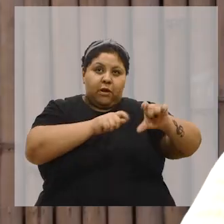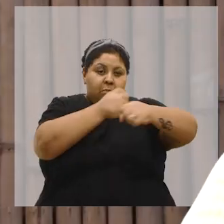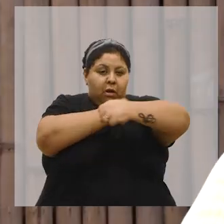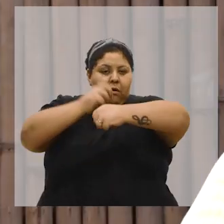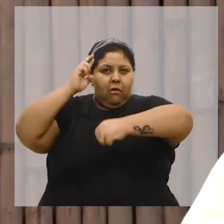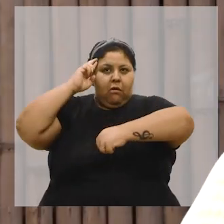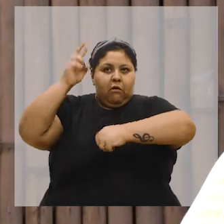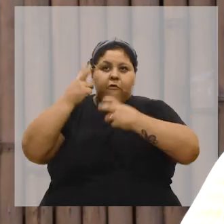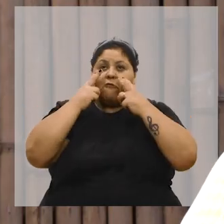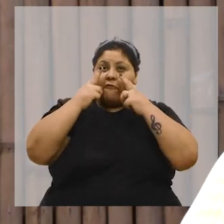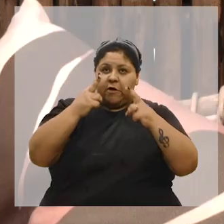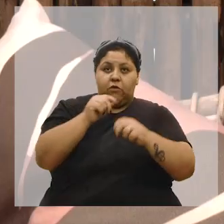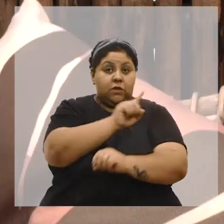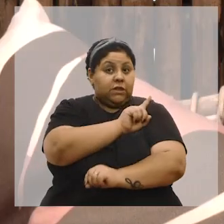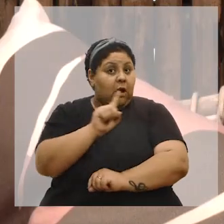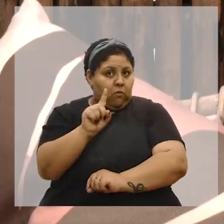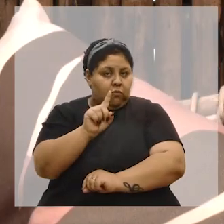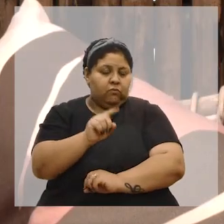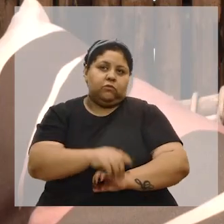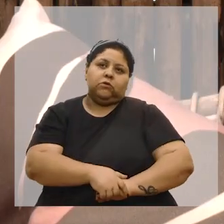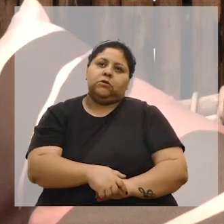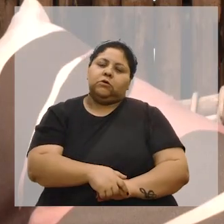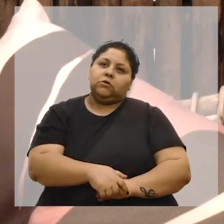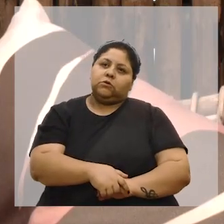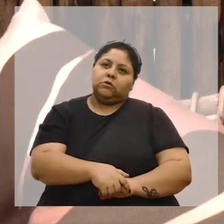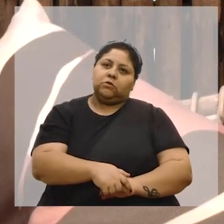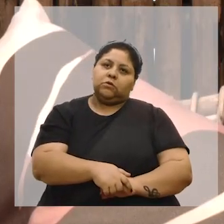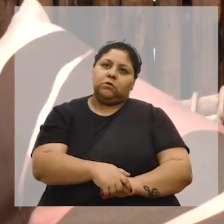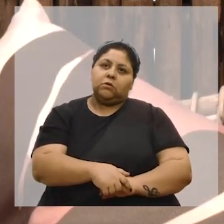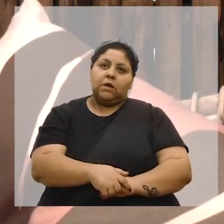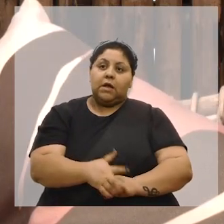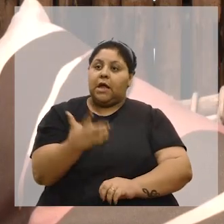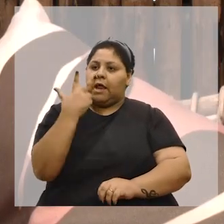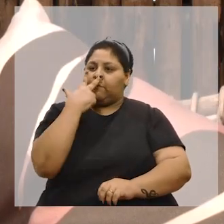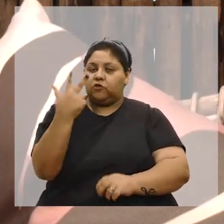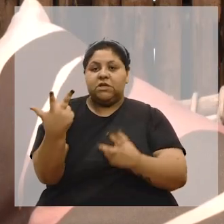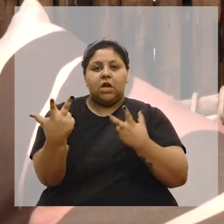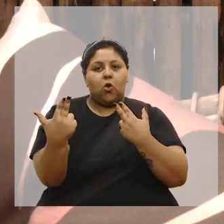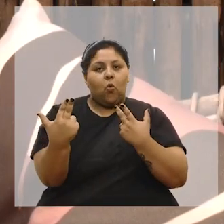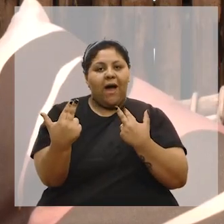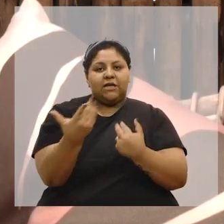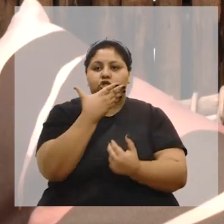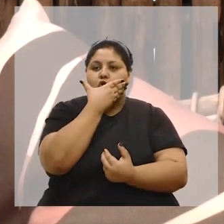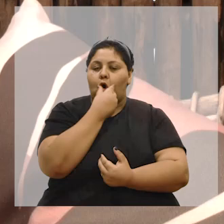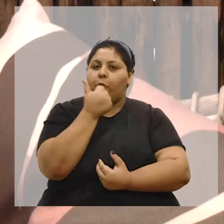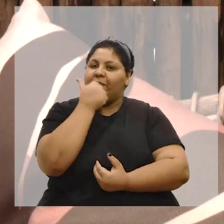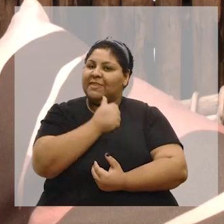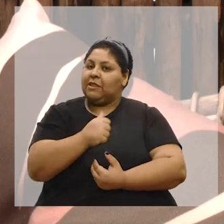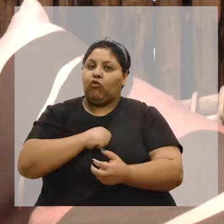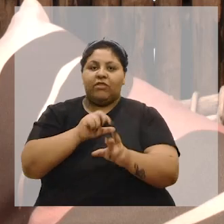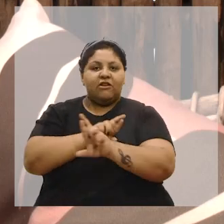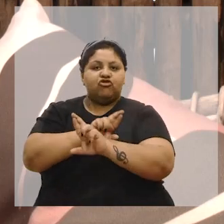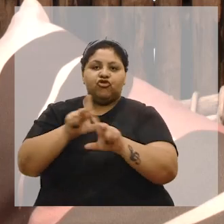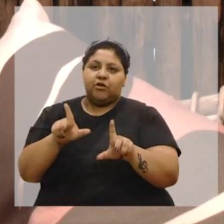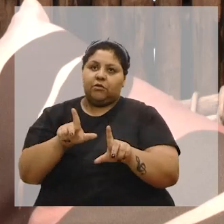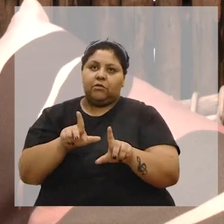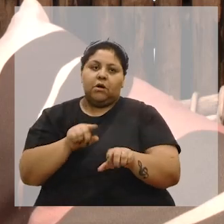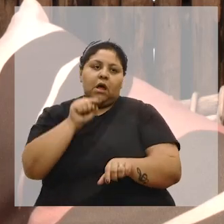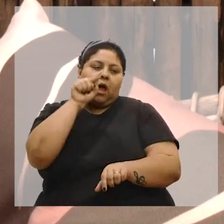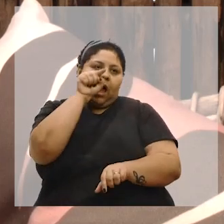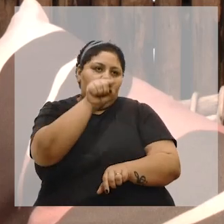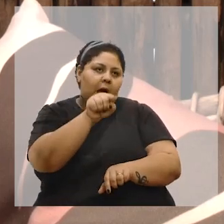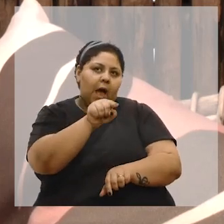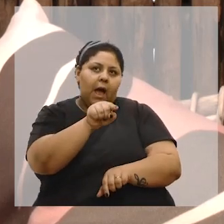alguma coisa assim? Não, de jeito nenhum. Éramos meio a meio, assim, né? E não tem nenhuma diferença, assim.